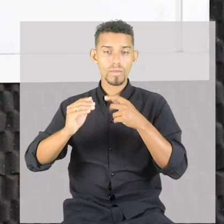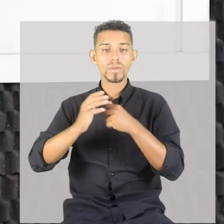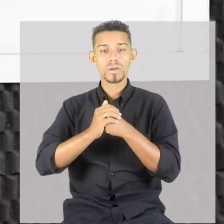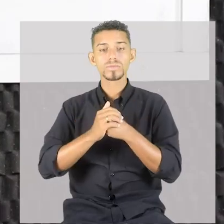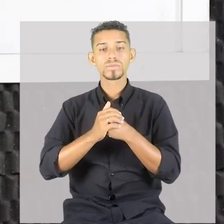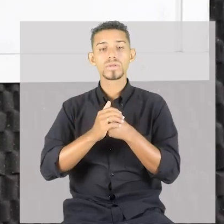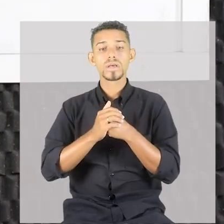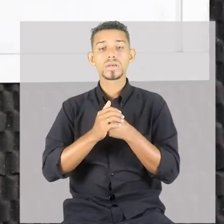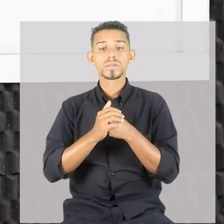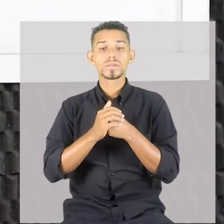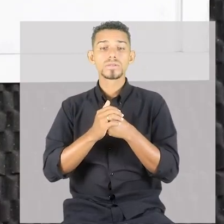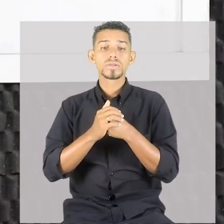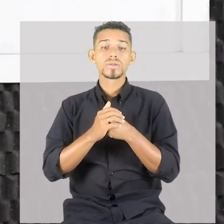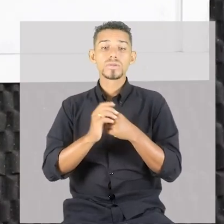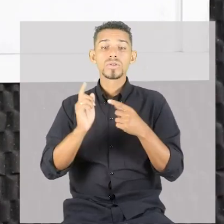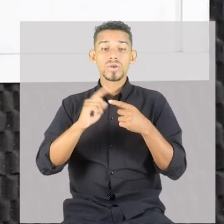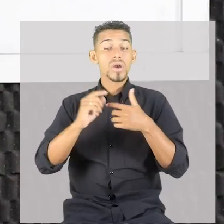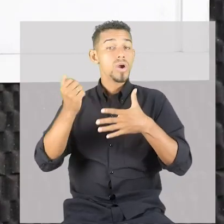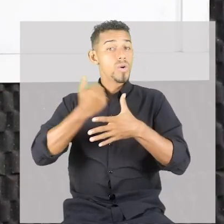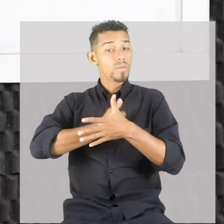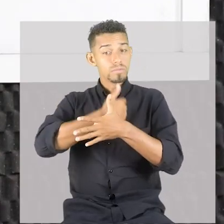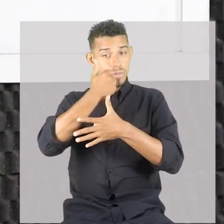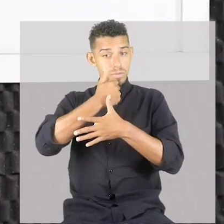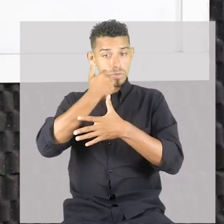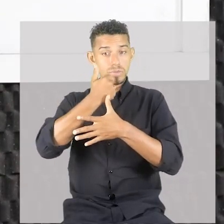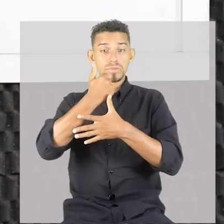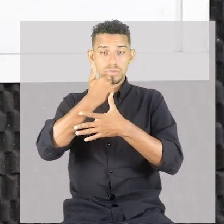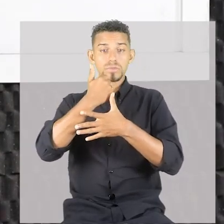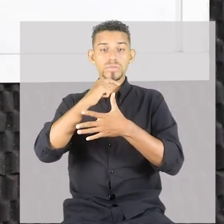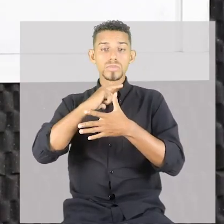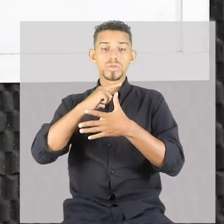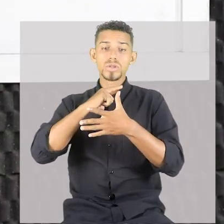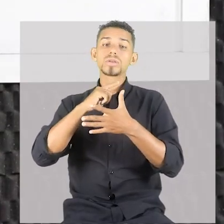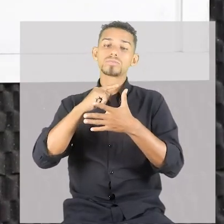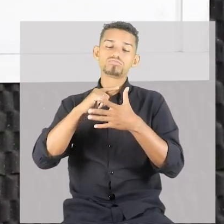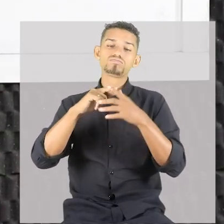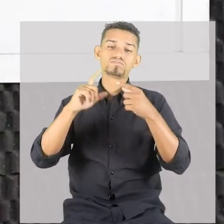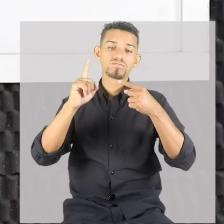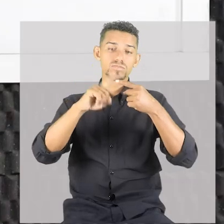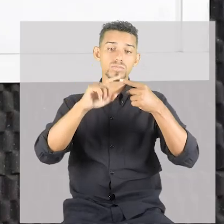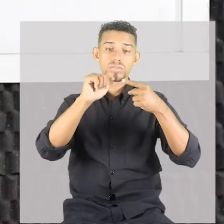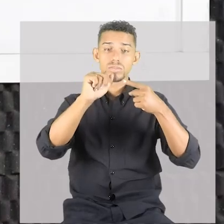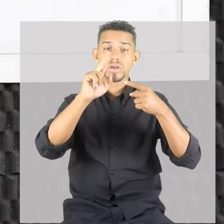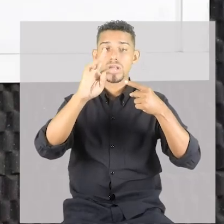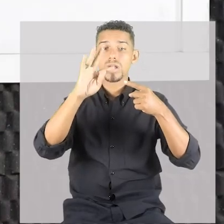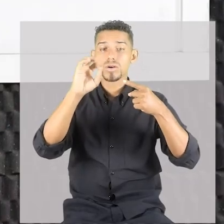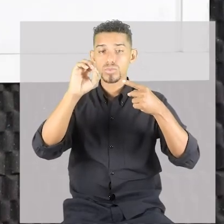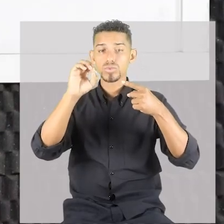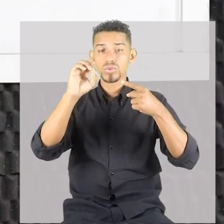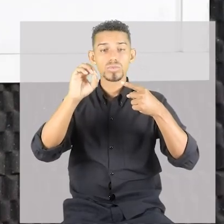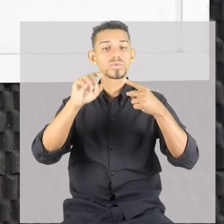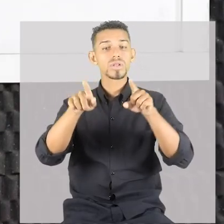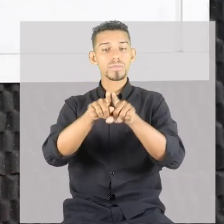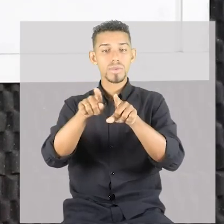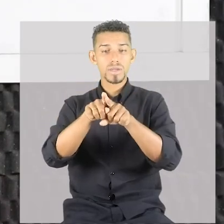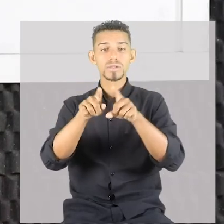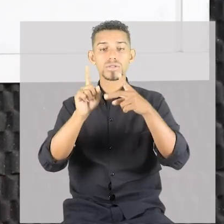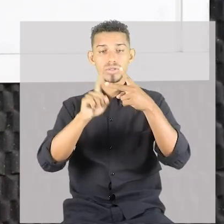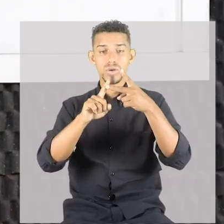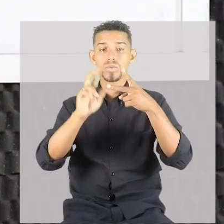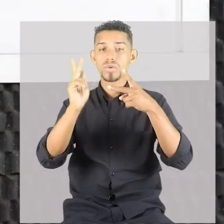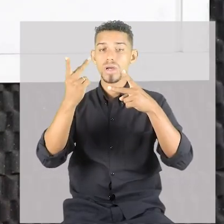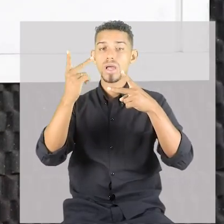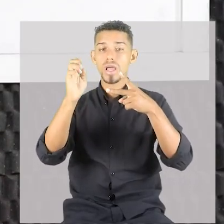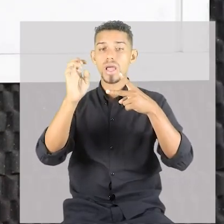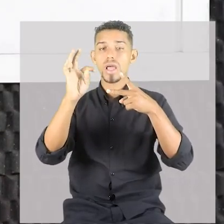à nutrição, o reino Monera, que é o primeiro reino, existem organismos que são auto, mas também existem